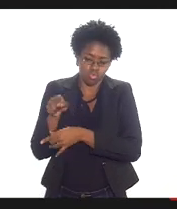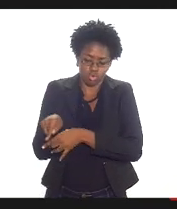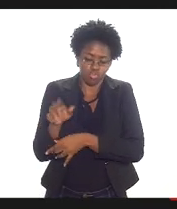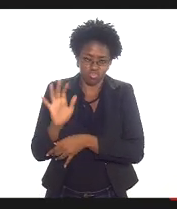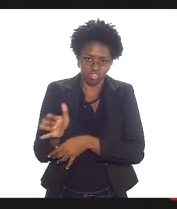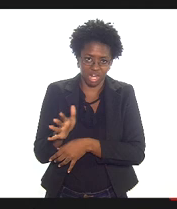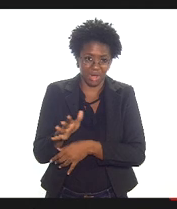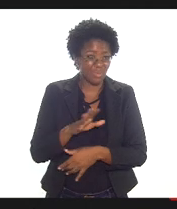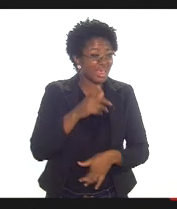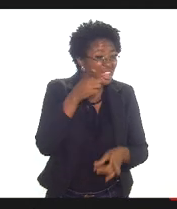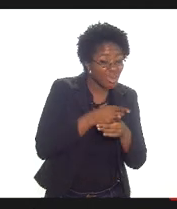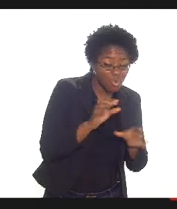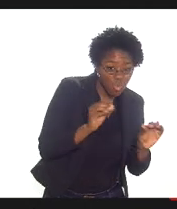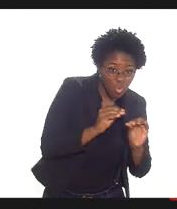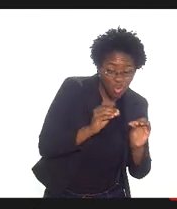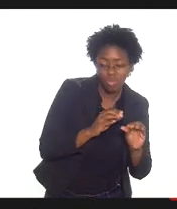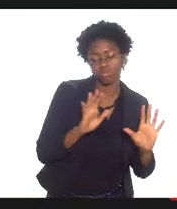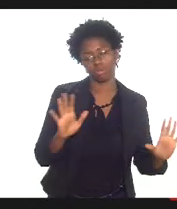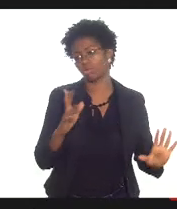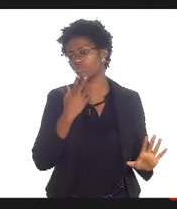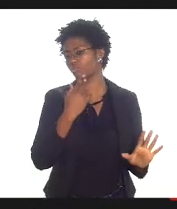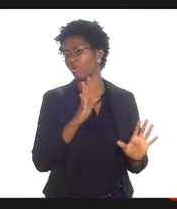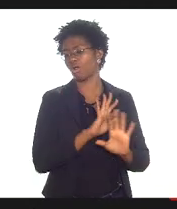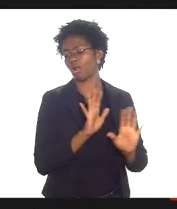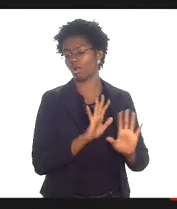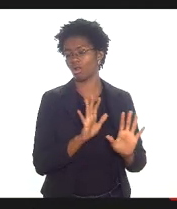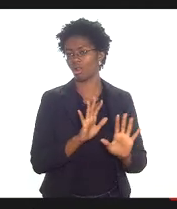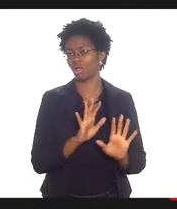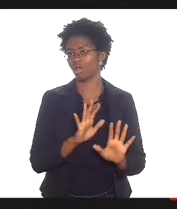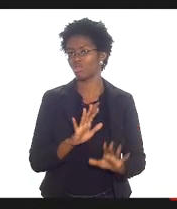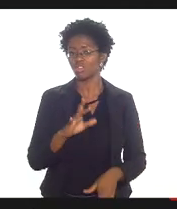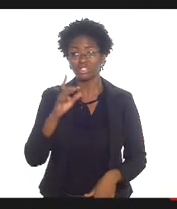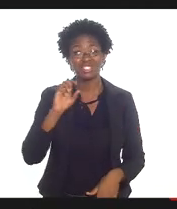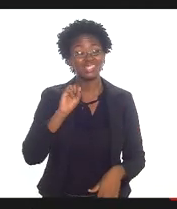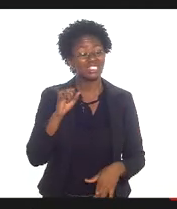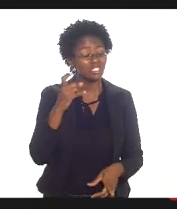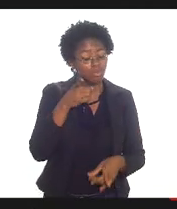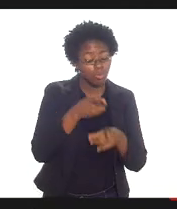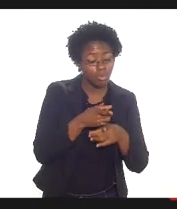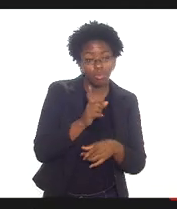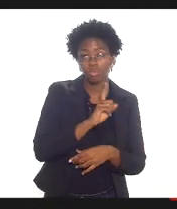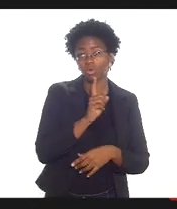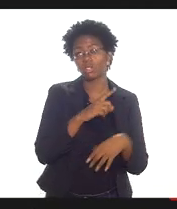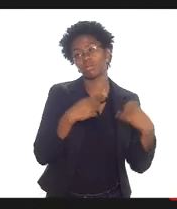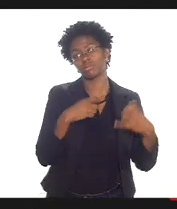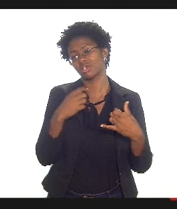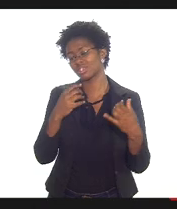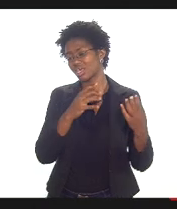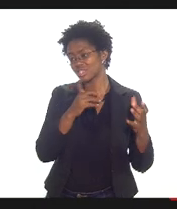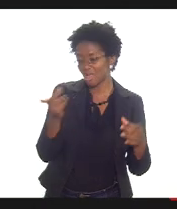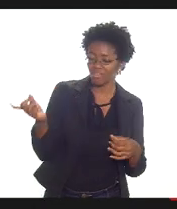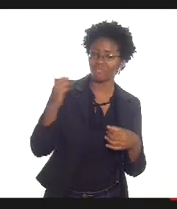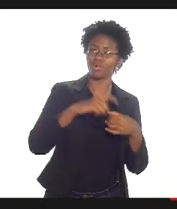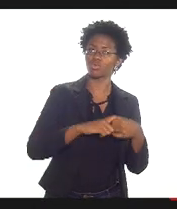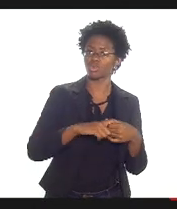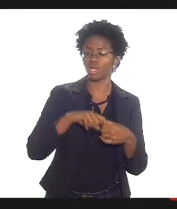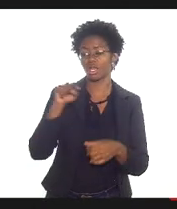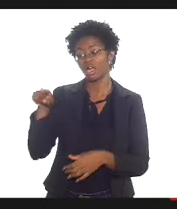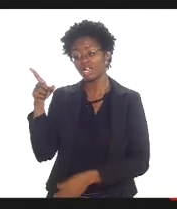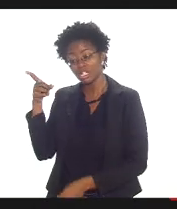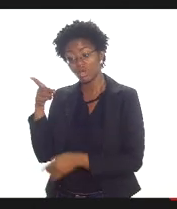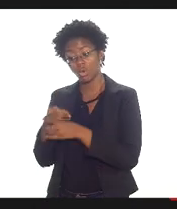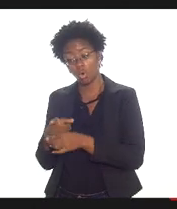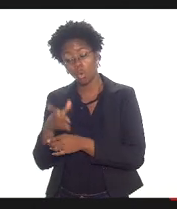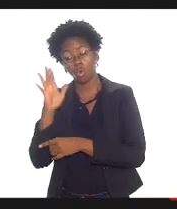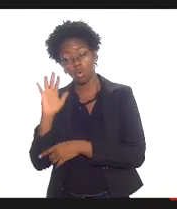acontece? O que ele não descobriu, ele tem que retornar à ANP. Então, o que ele descobriu, ele